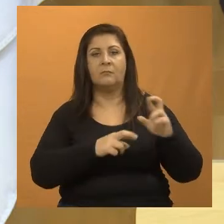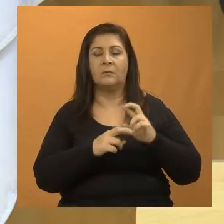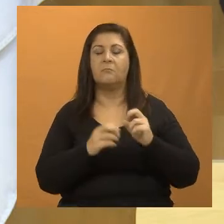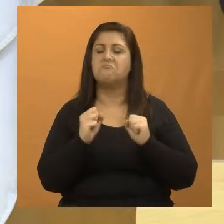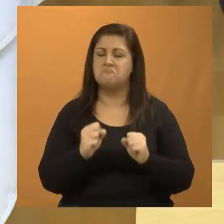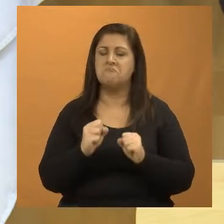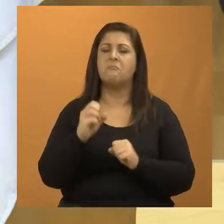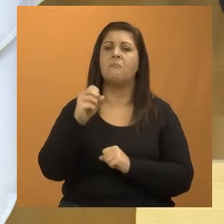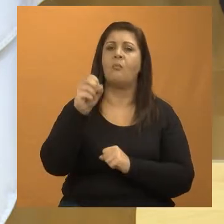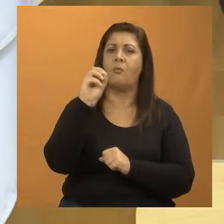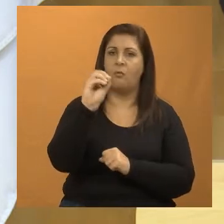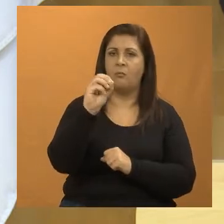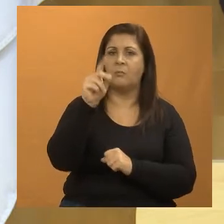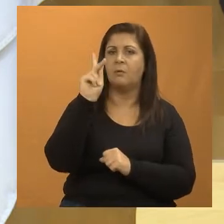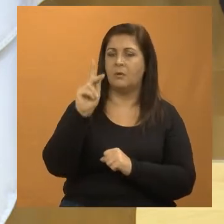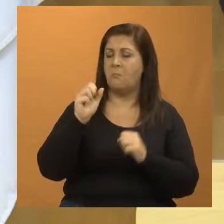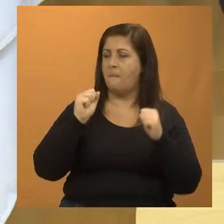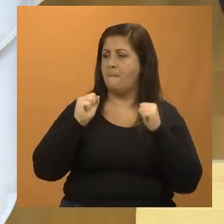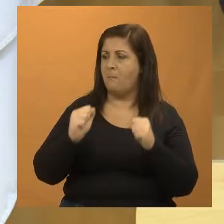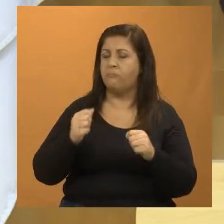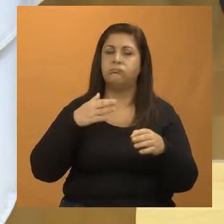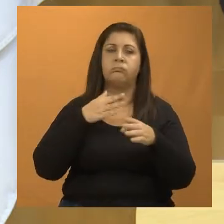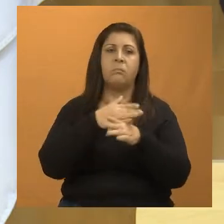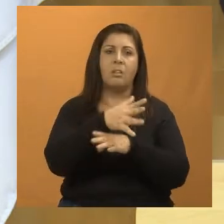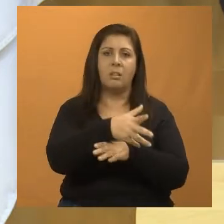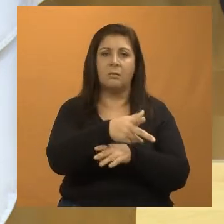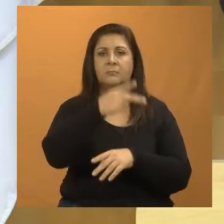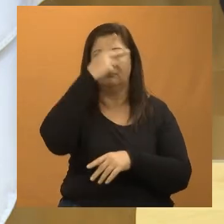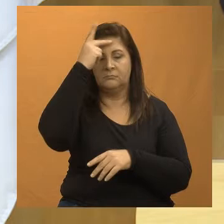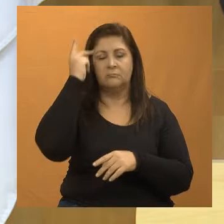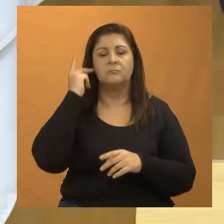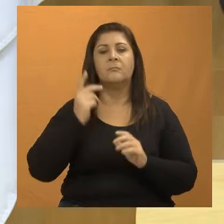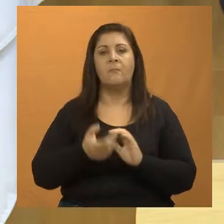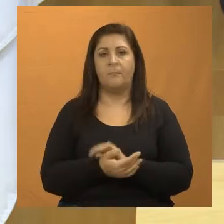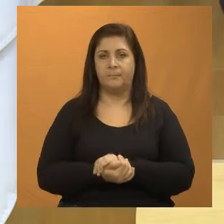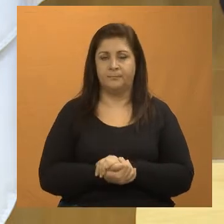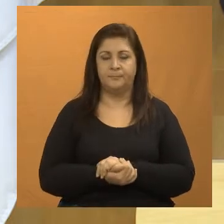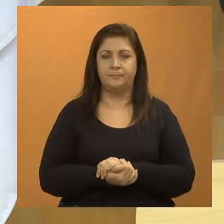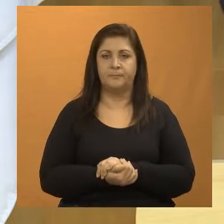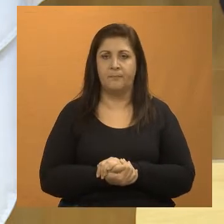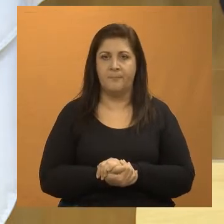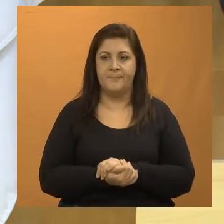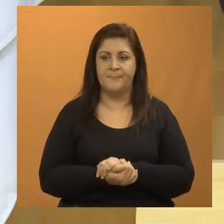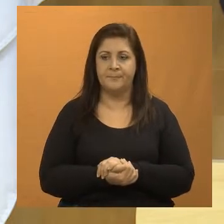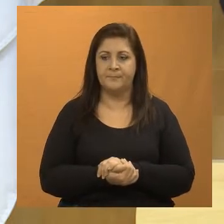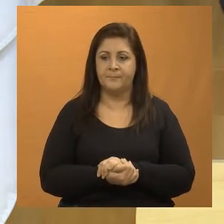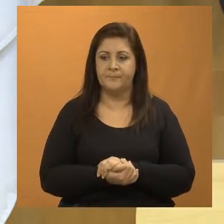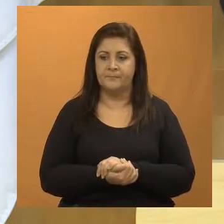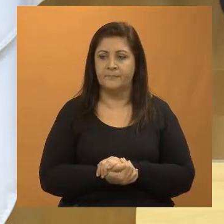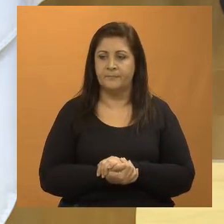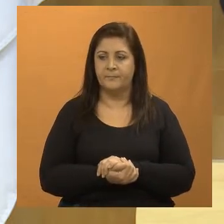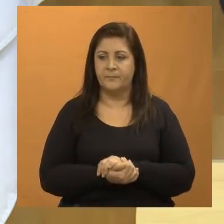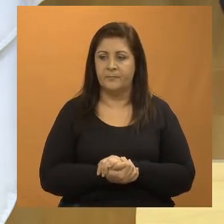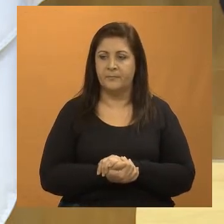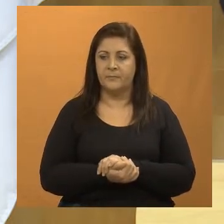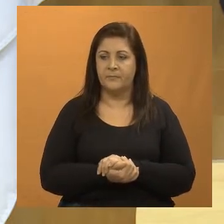ok. Está em acordo para o fluxo de pessoas que ali estarão em cada arquibancada.